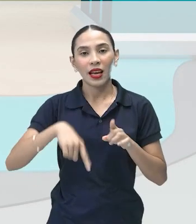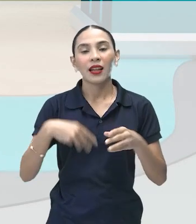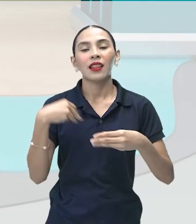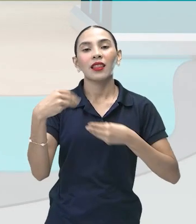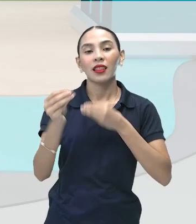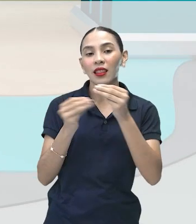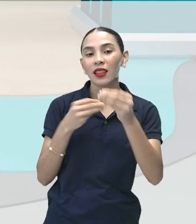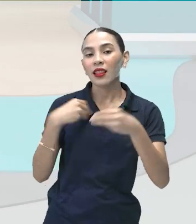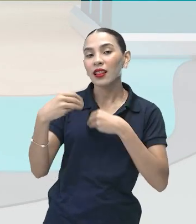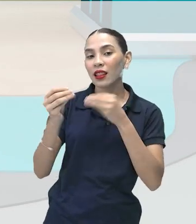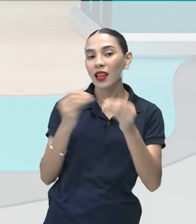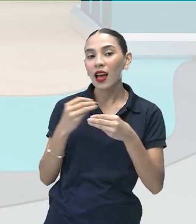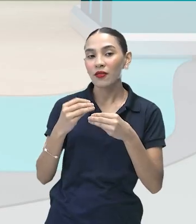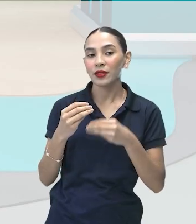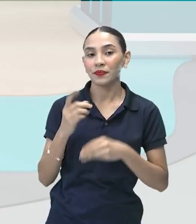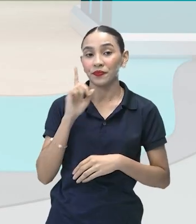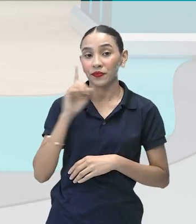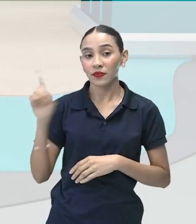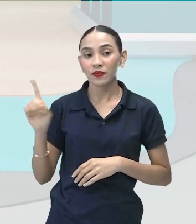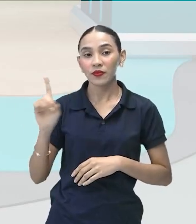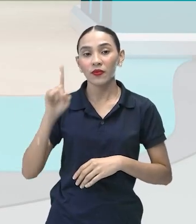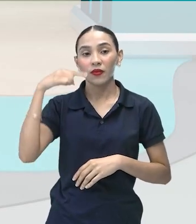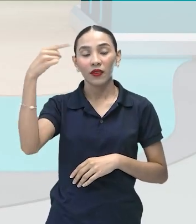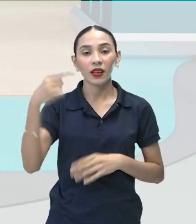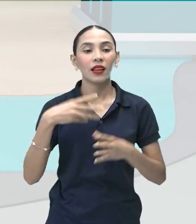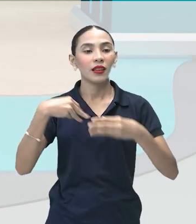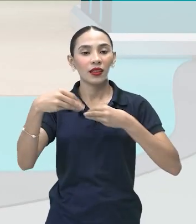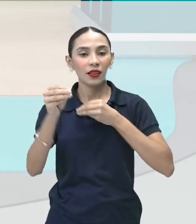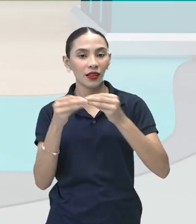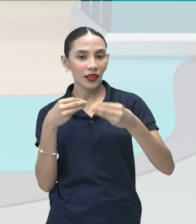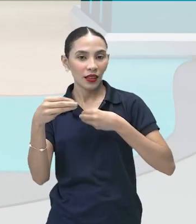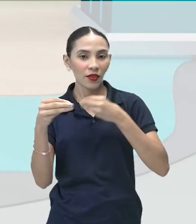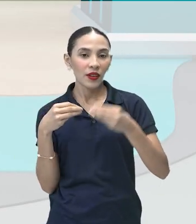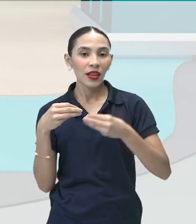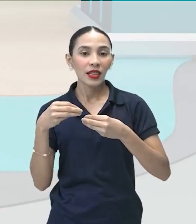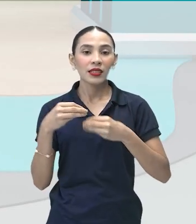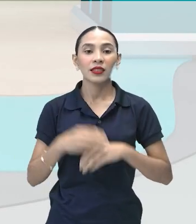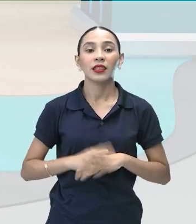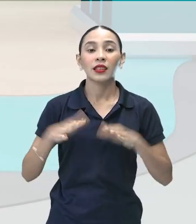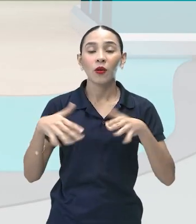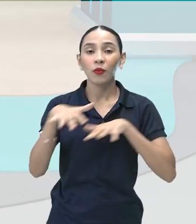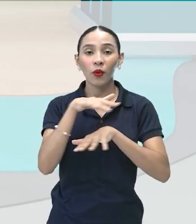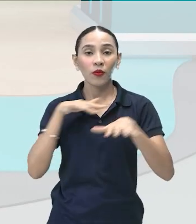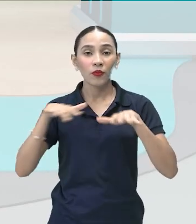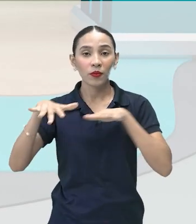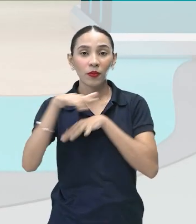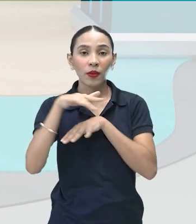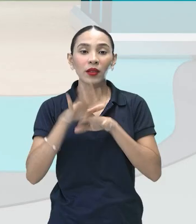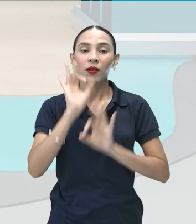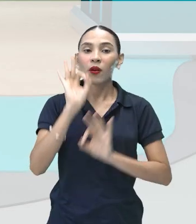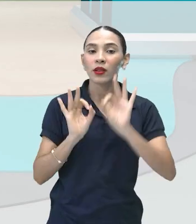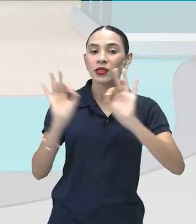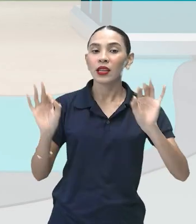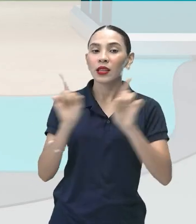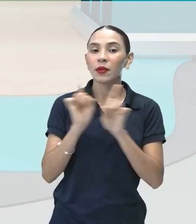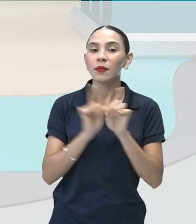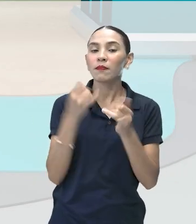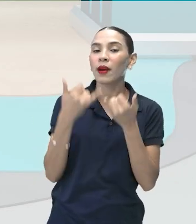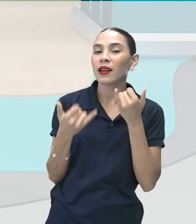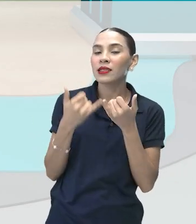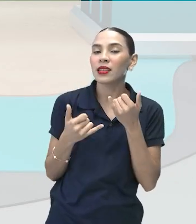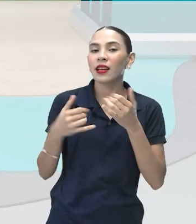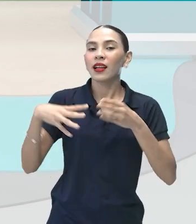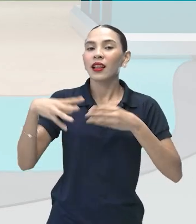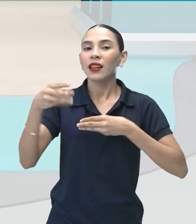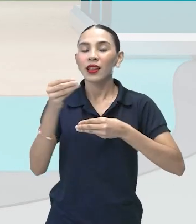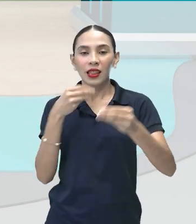leve. Vamos ver outra característica? Leveza e fluidez. Os movimentos são projetados para parecerem leves